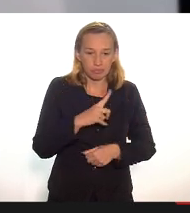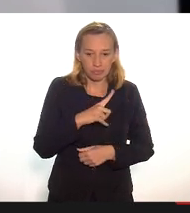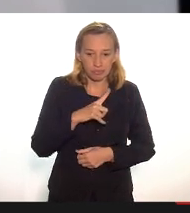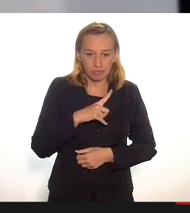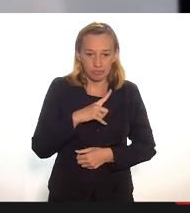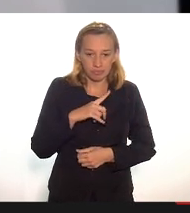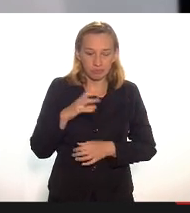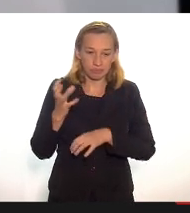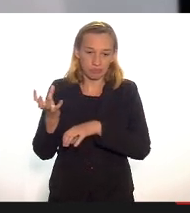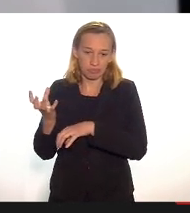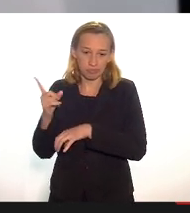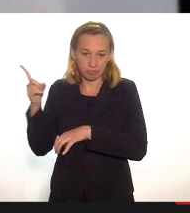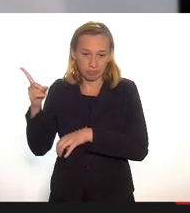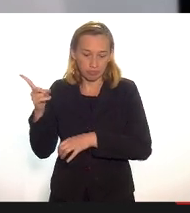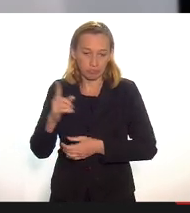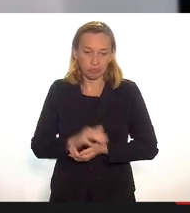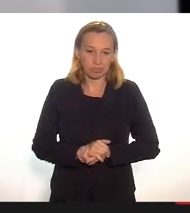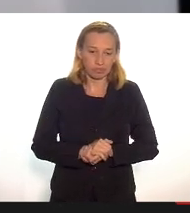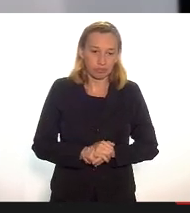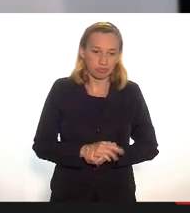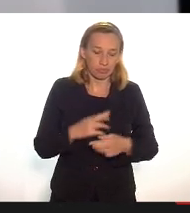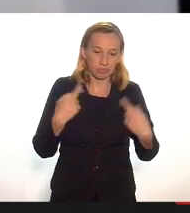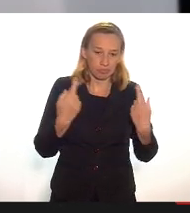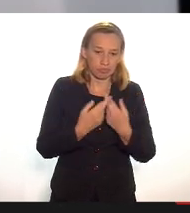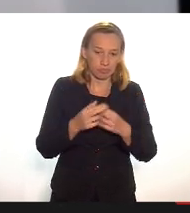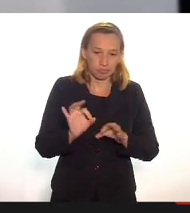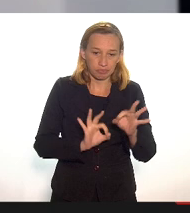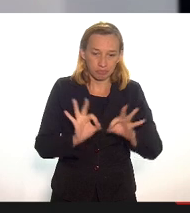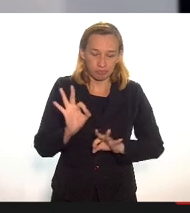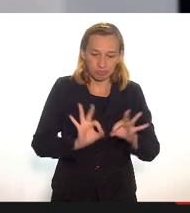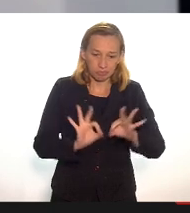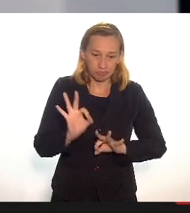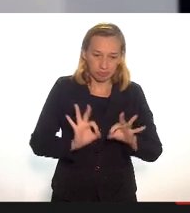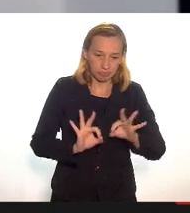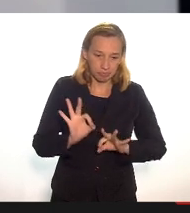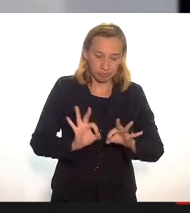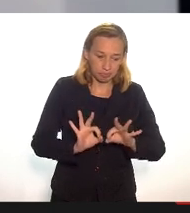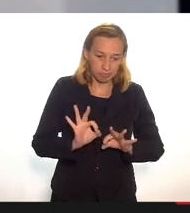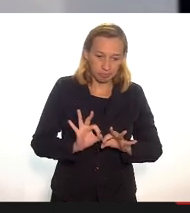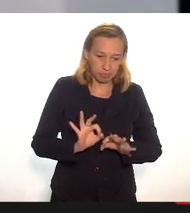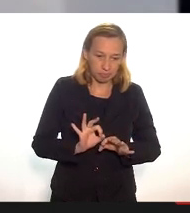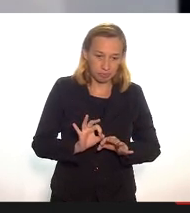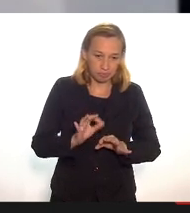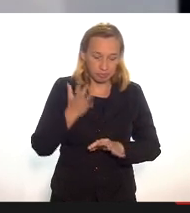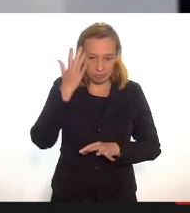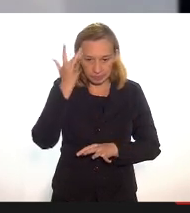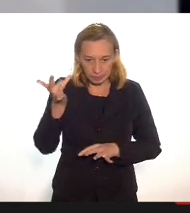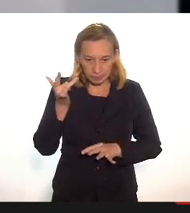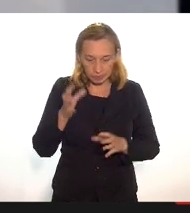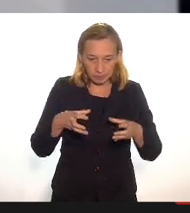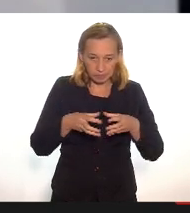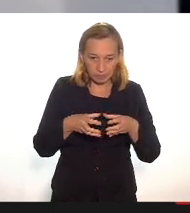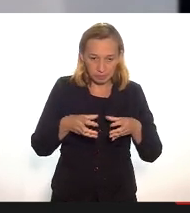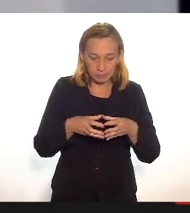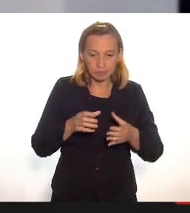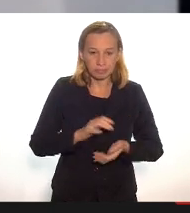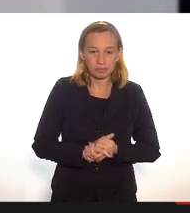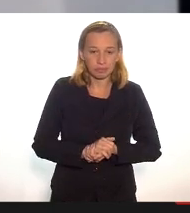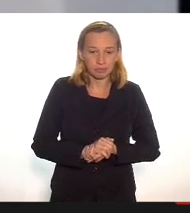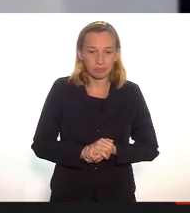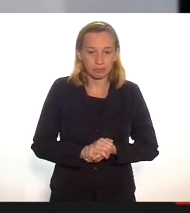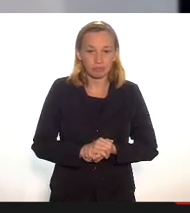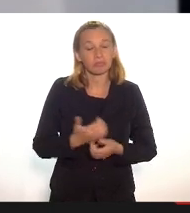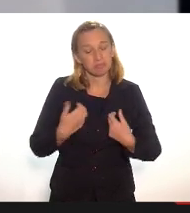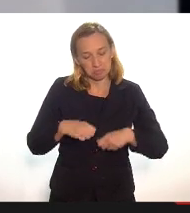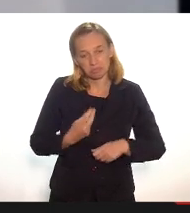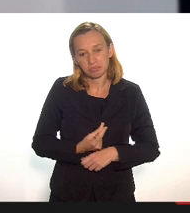da Câmara, uma reunião que hoje prepara uma reunião de amanhã da Comissão de Seguridade, e eu